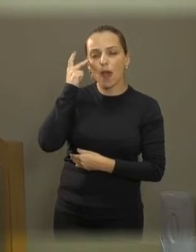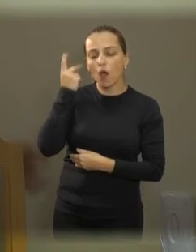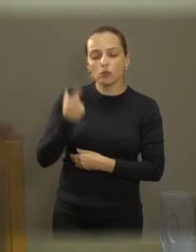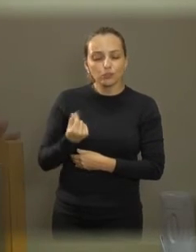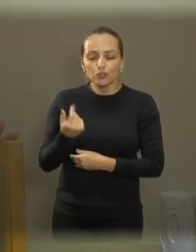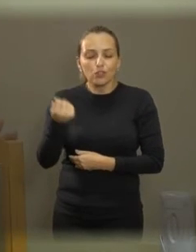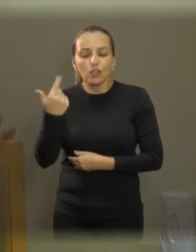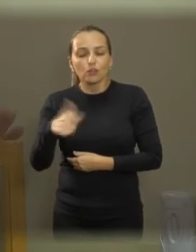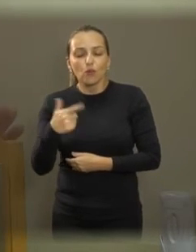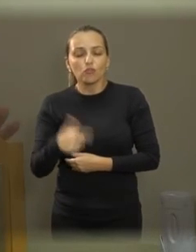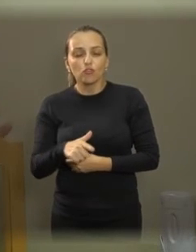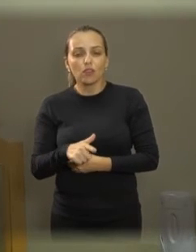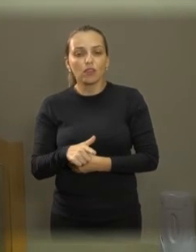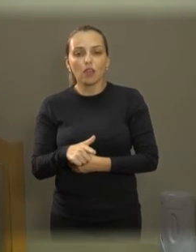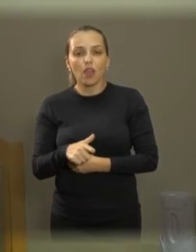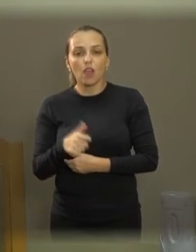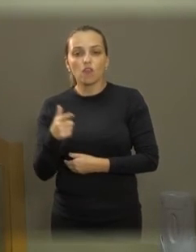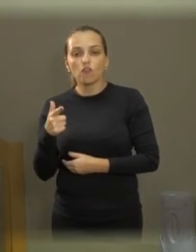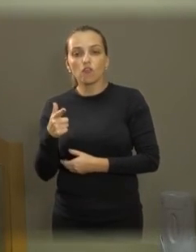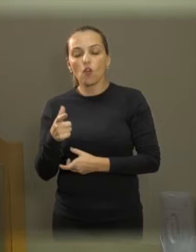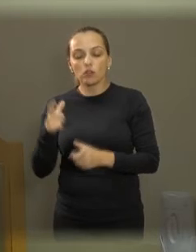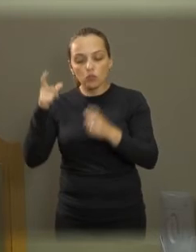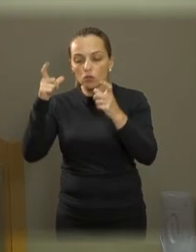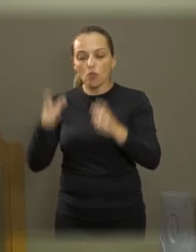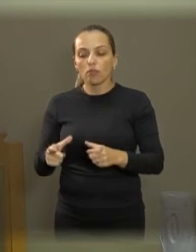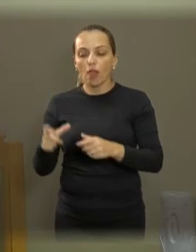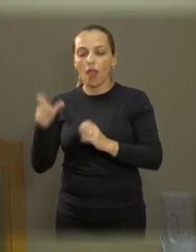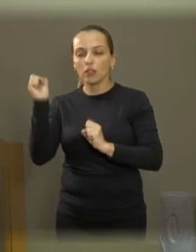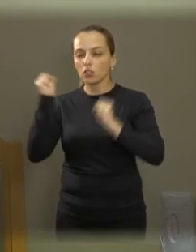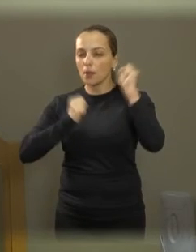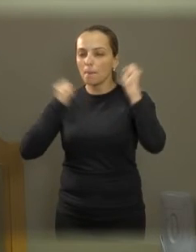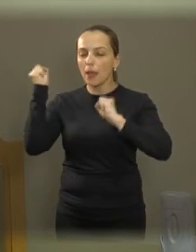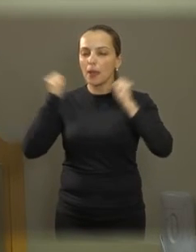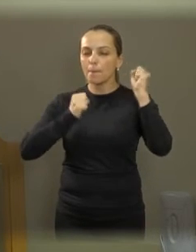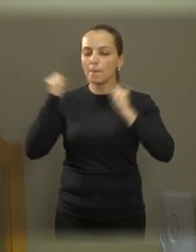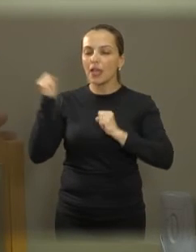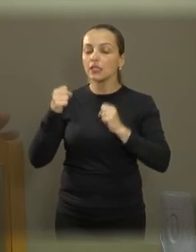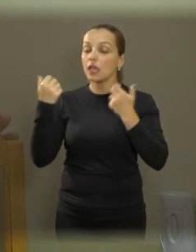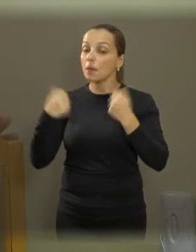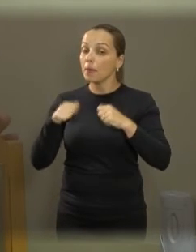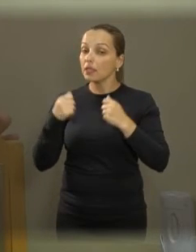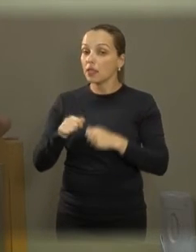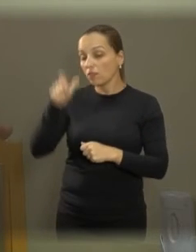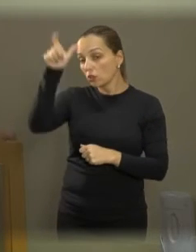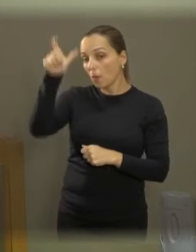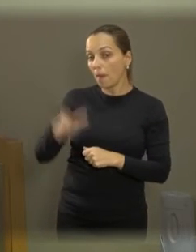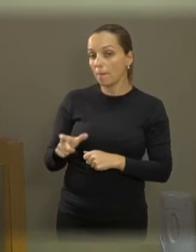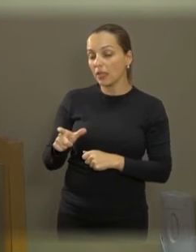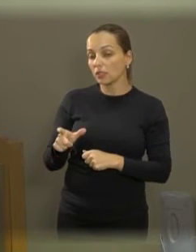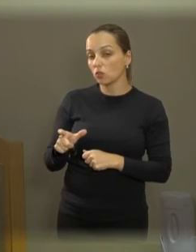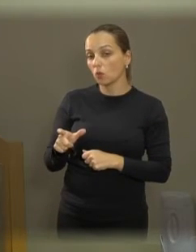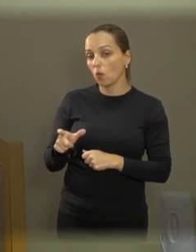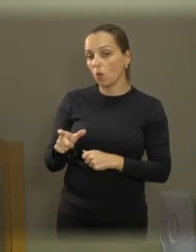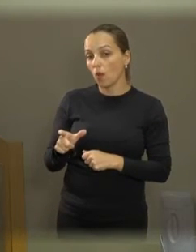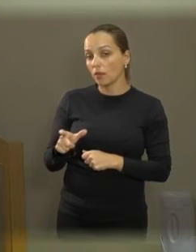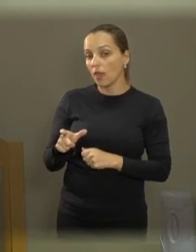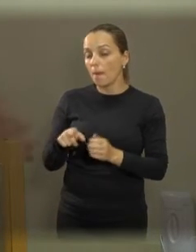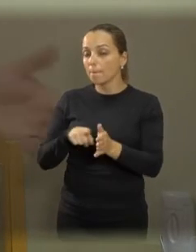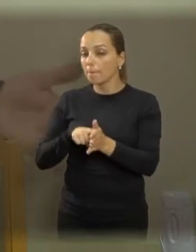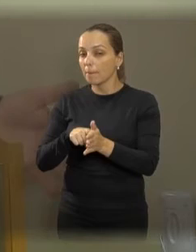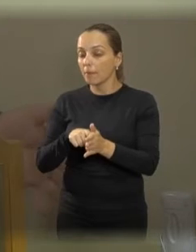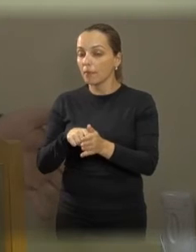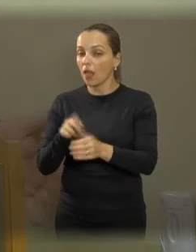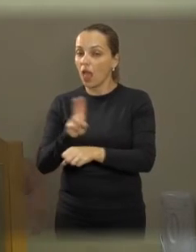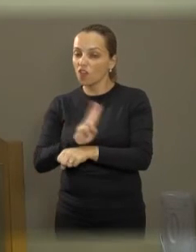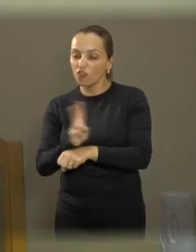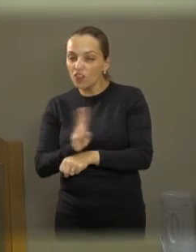numa empresa chamada Sintex, que precisava de alguém para garantia de qualidade, um inspetor de garantia de qualidade.